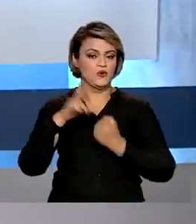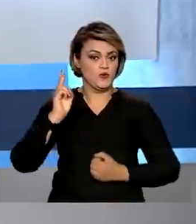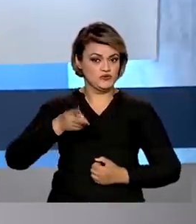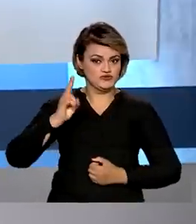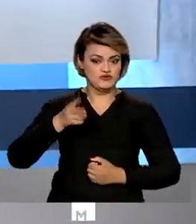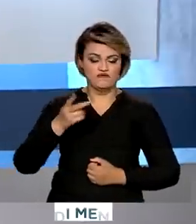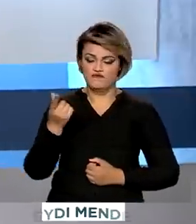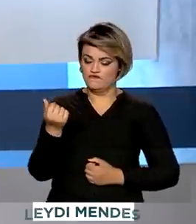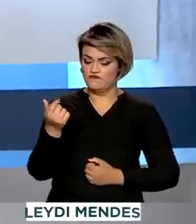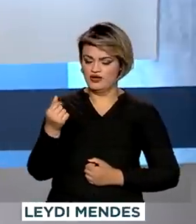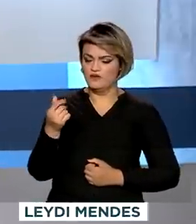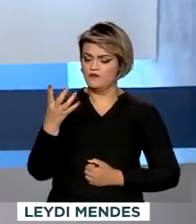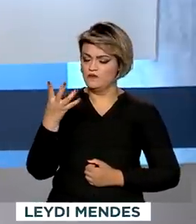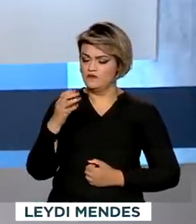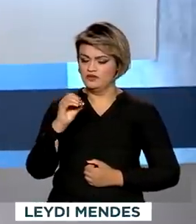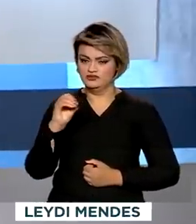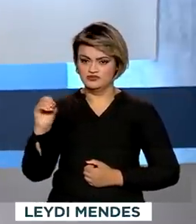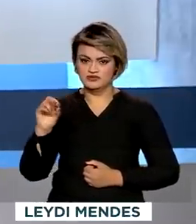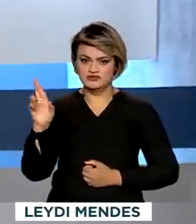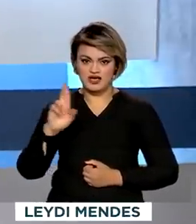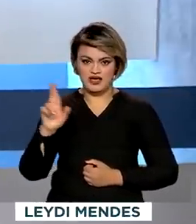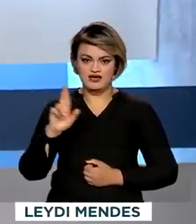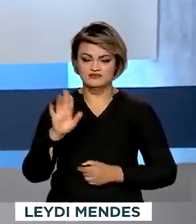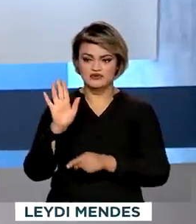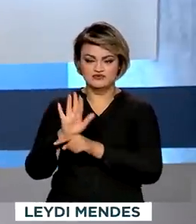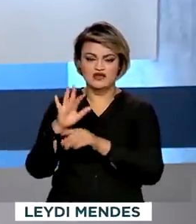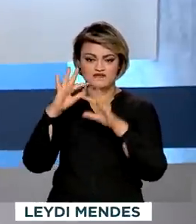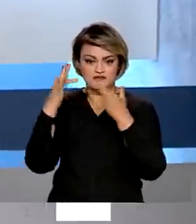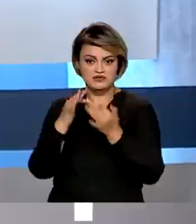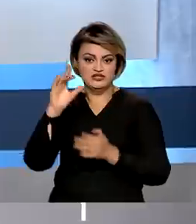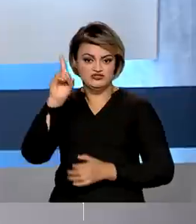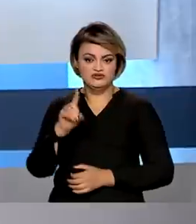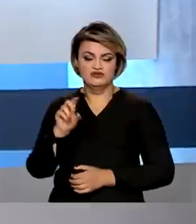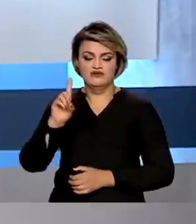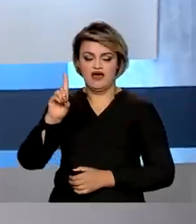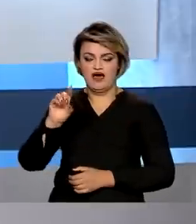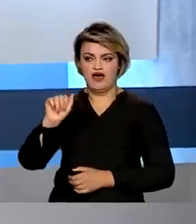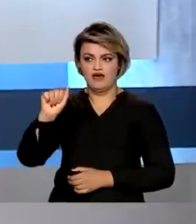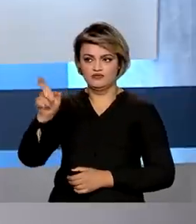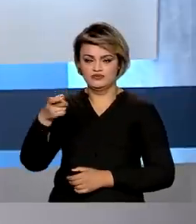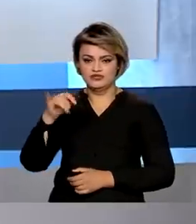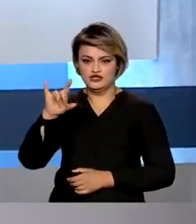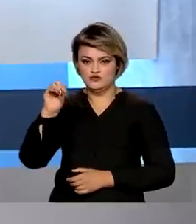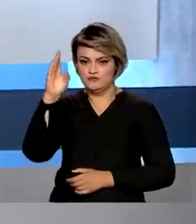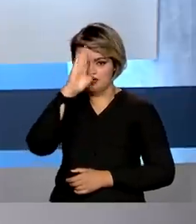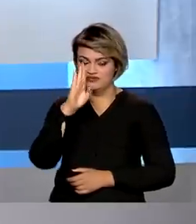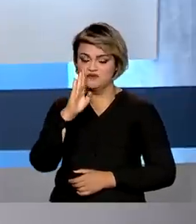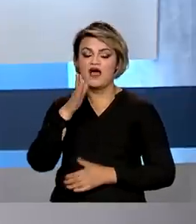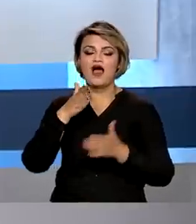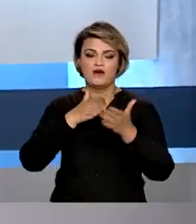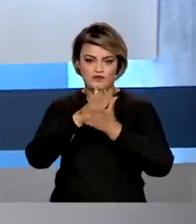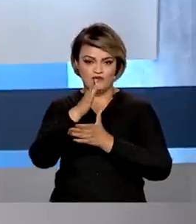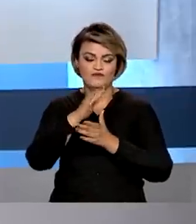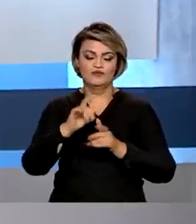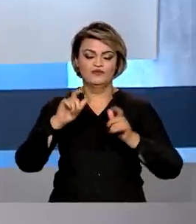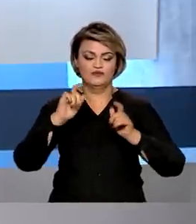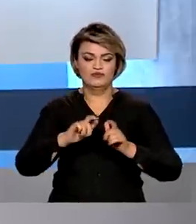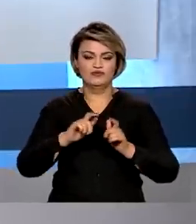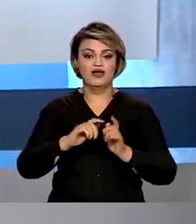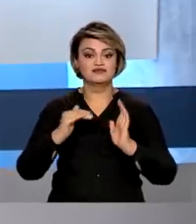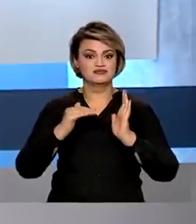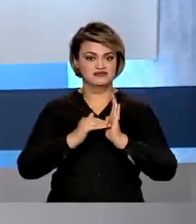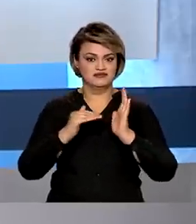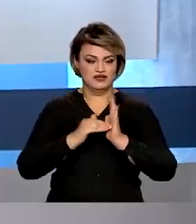permanente o valor mínimo de 400reais para as famílias beneficiárias do auxílio o Brasil foi aprovada pelo Senado Federal